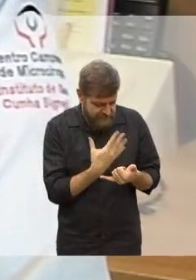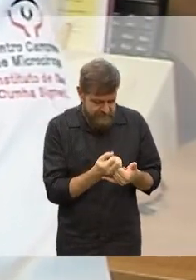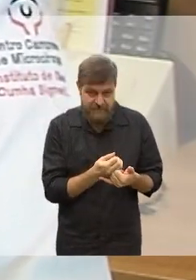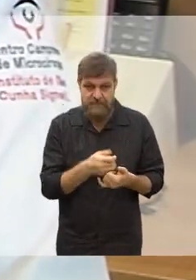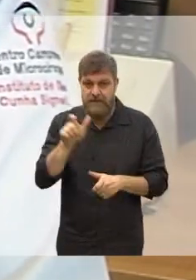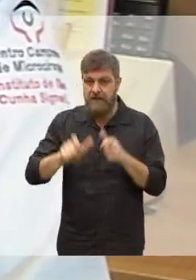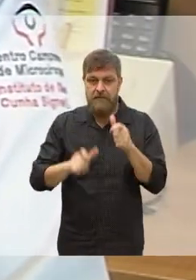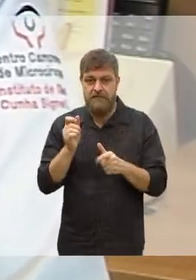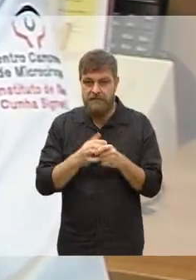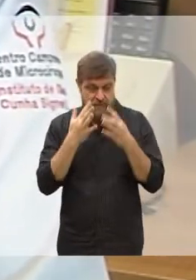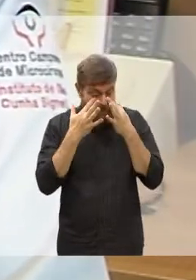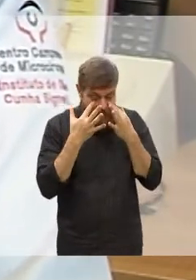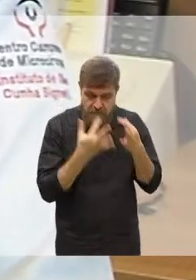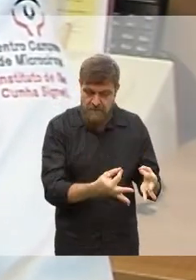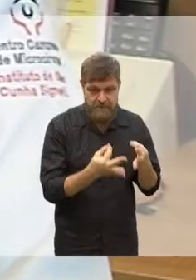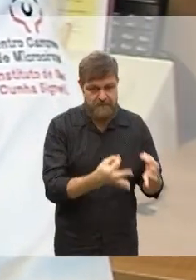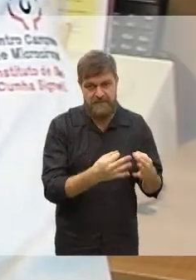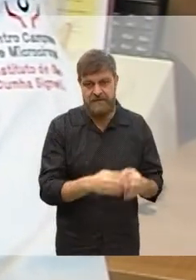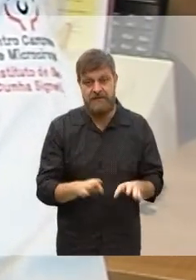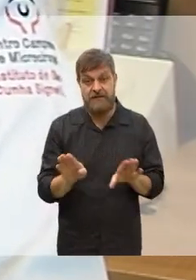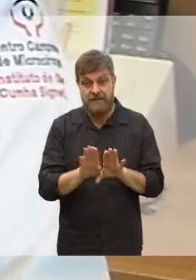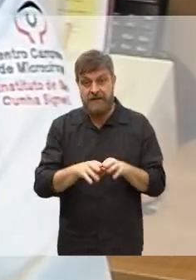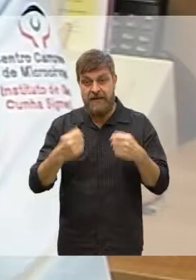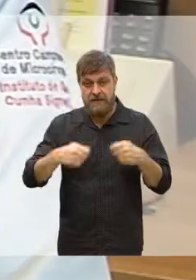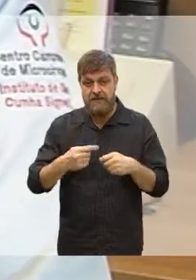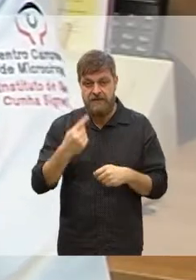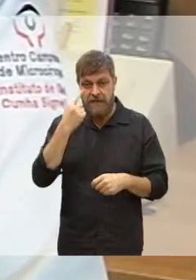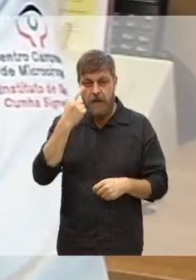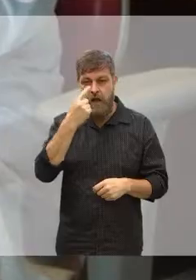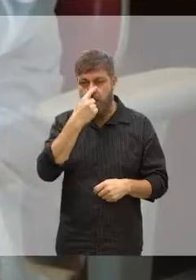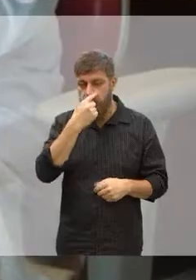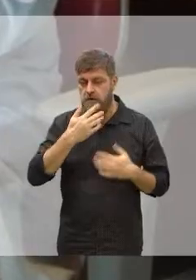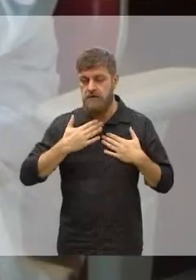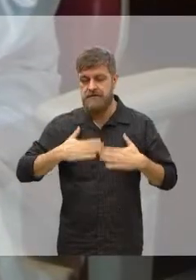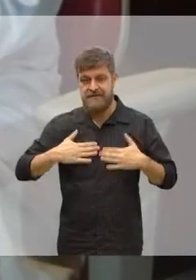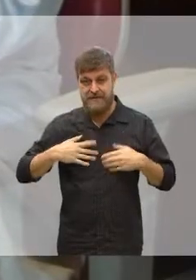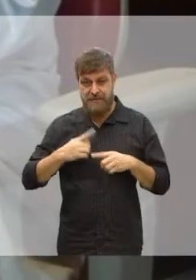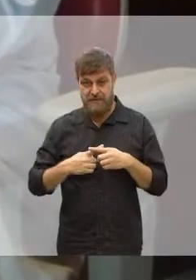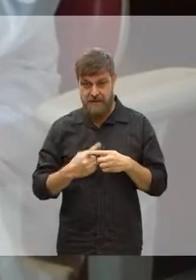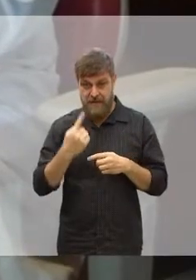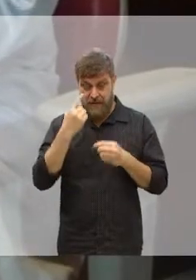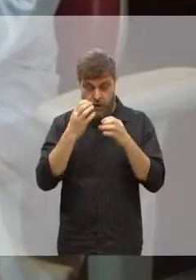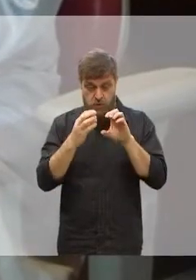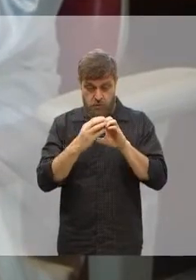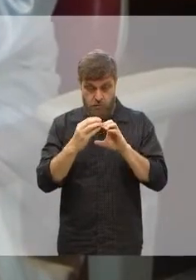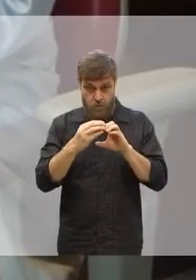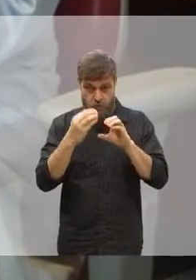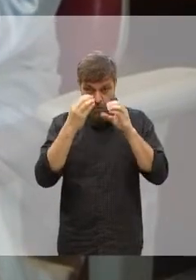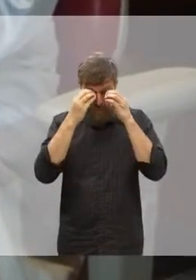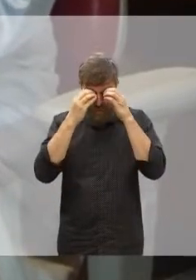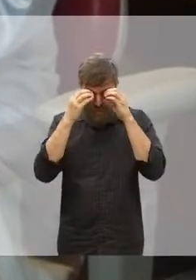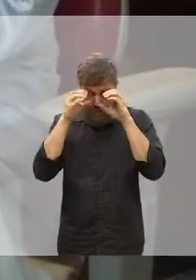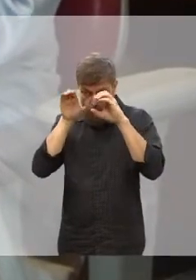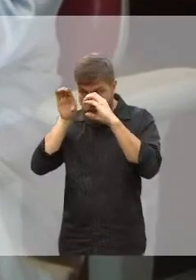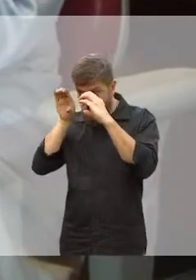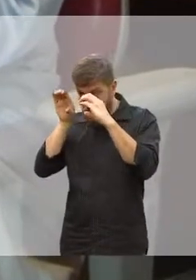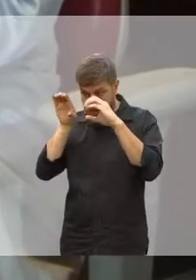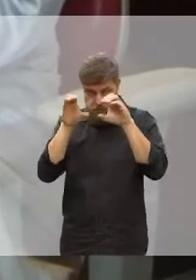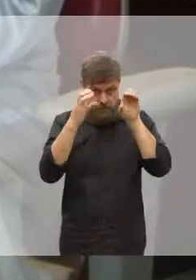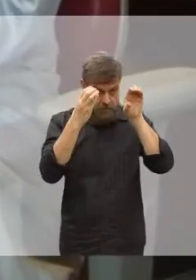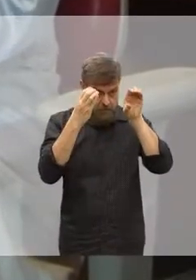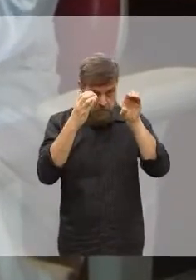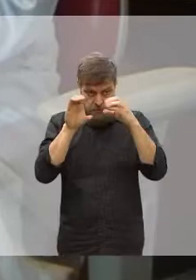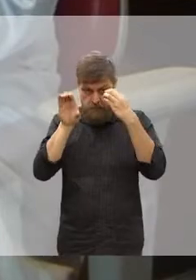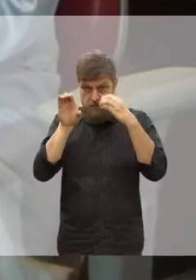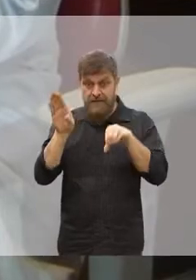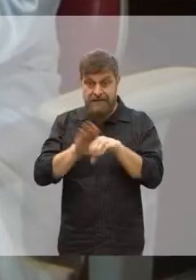a repousar os olhos, porque nós dentro do olho temos músculos. Os músculos também que movimentam os músculos externos.